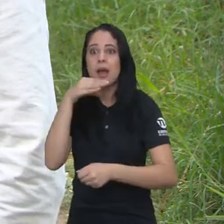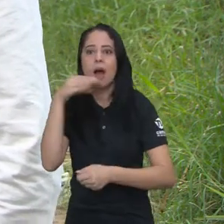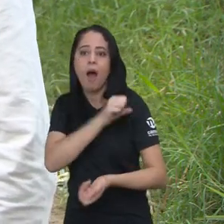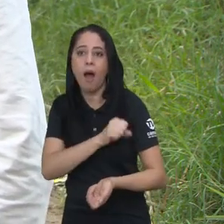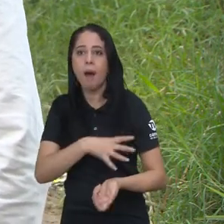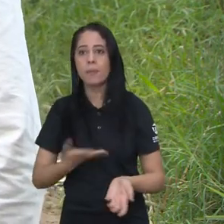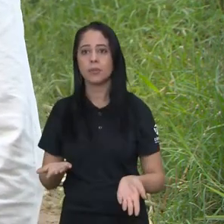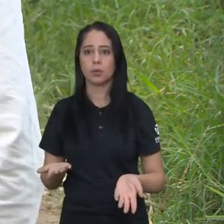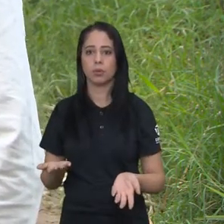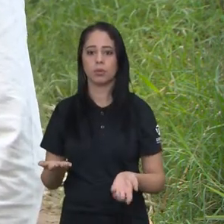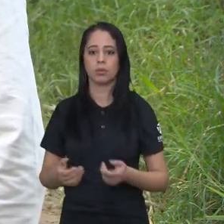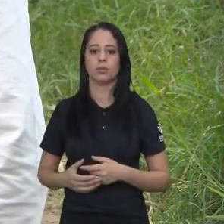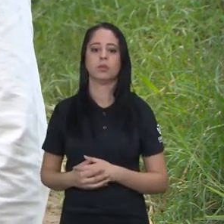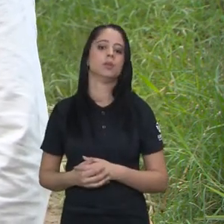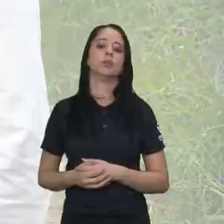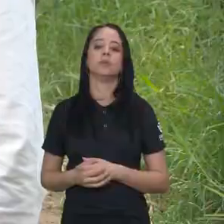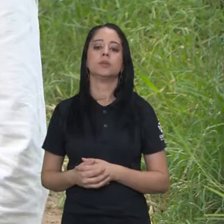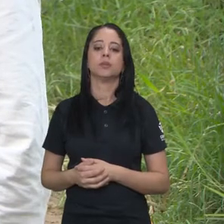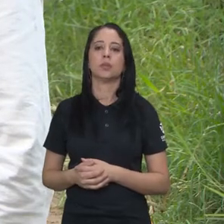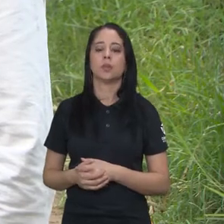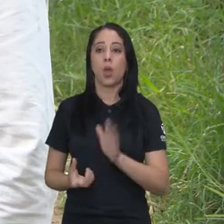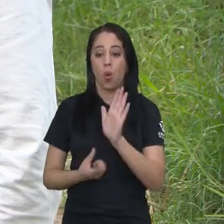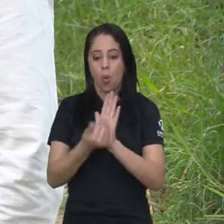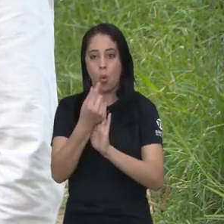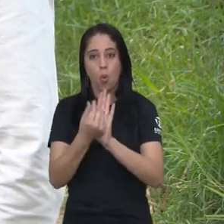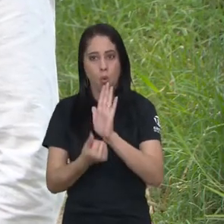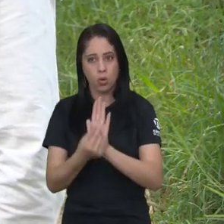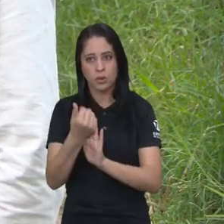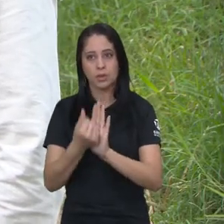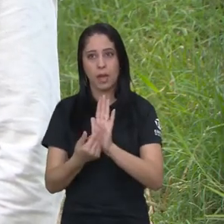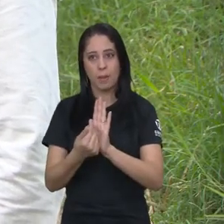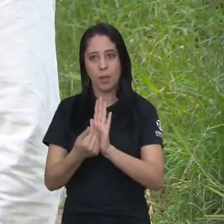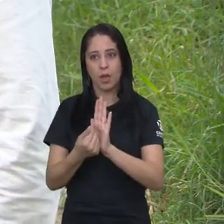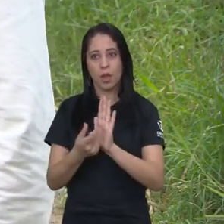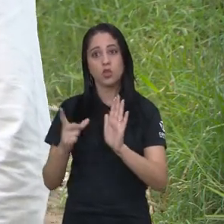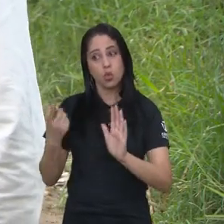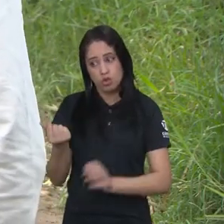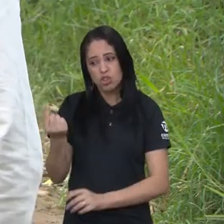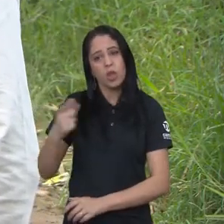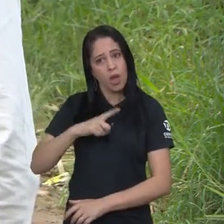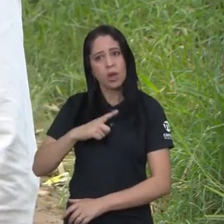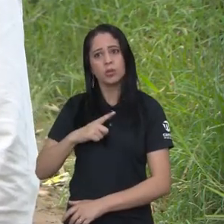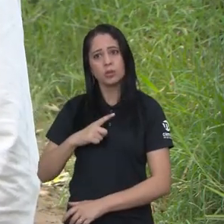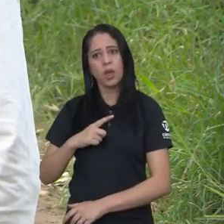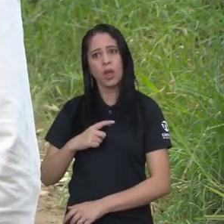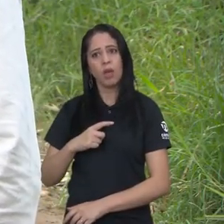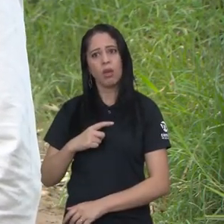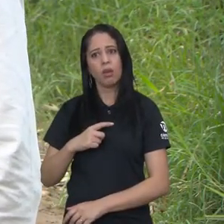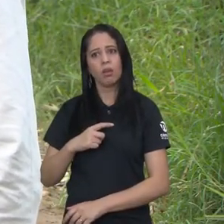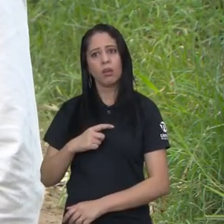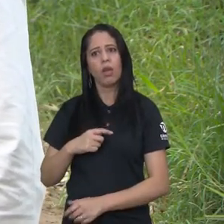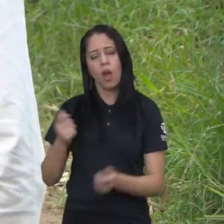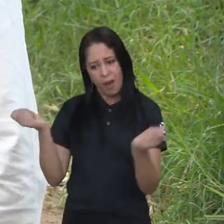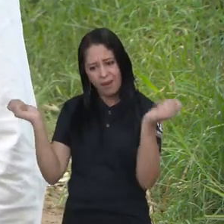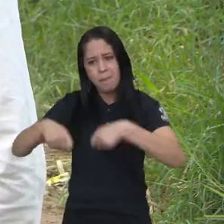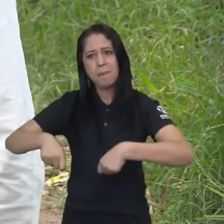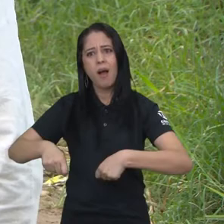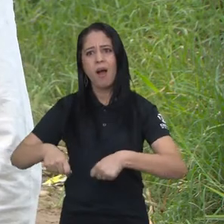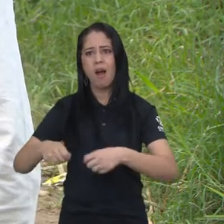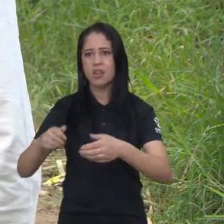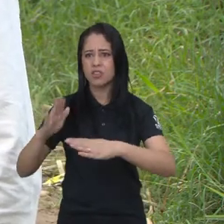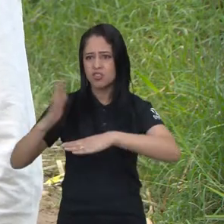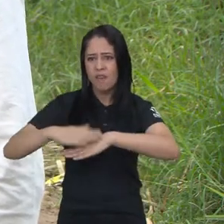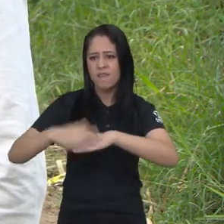maneira mais rápida dentro do município né o orçamento de enorme que a gente tenta um dá para se trabalhar dá para